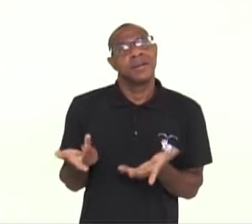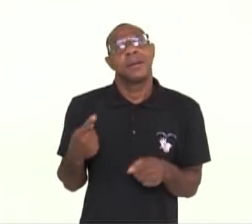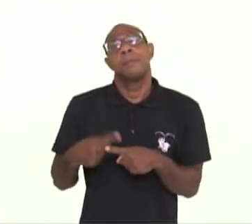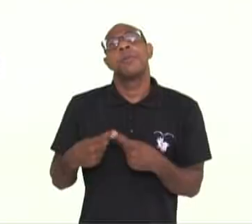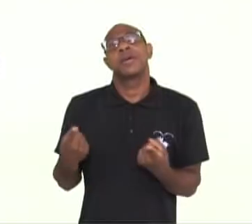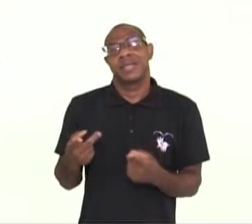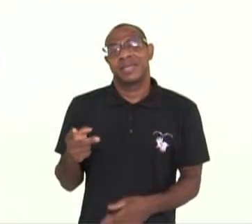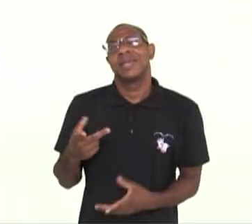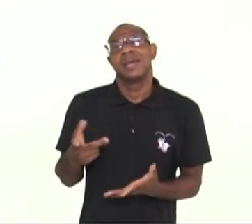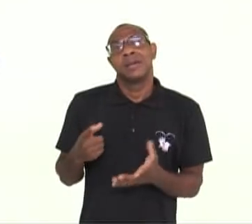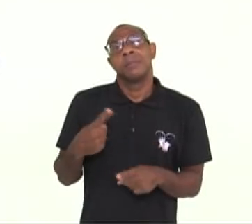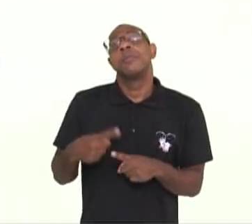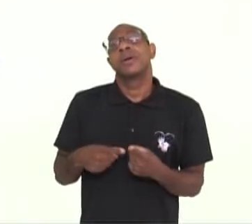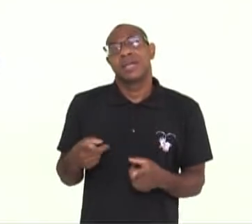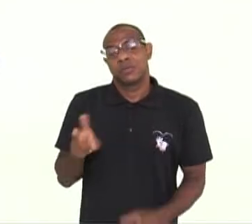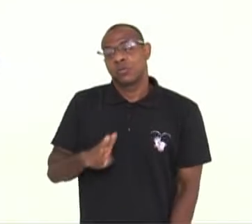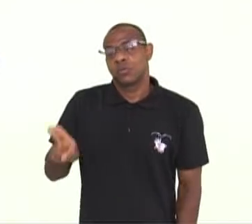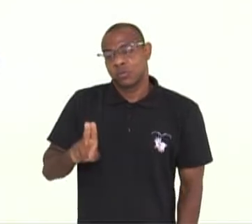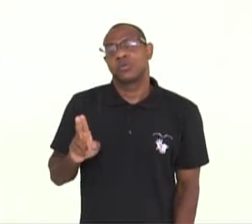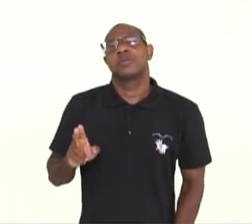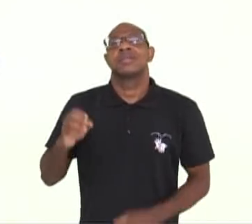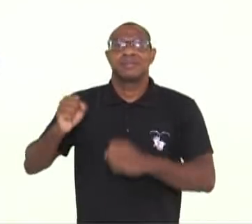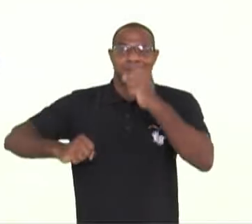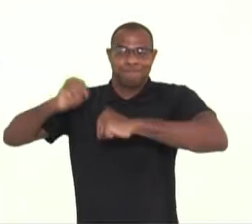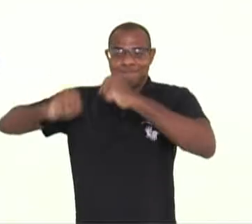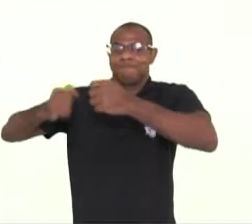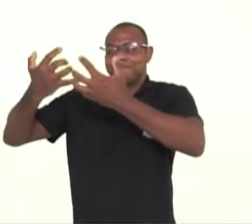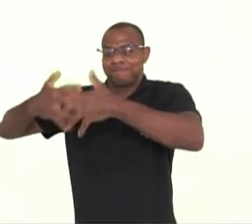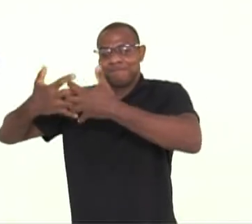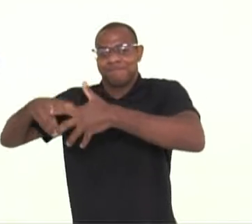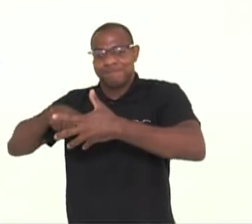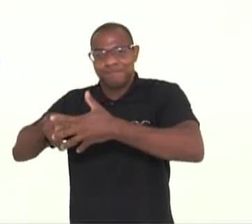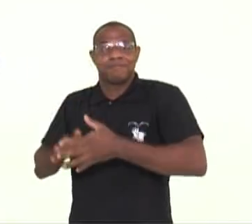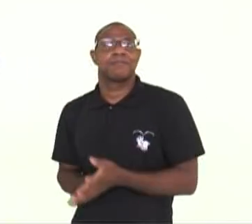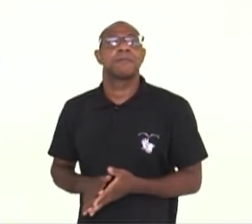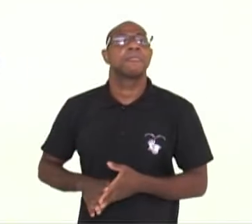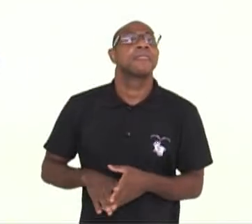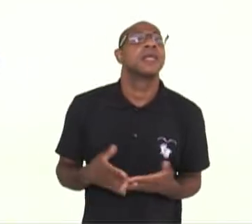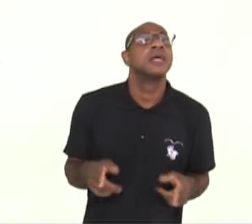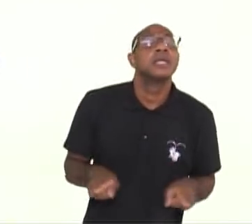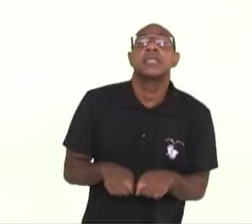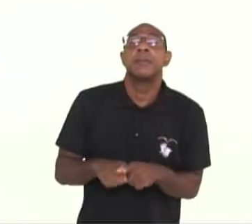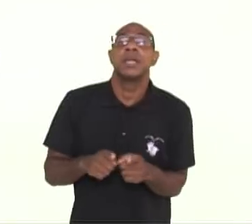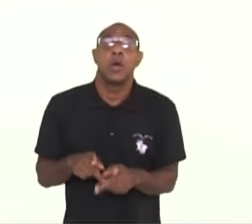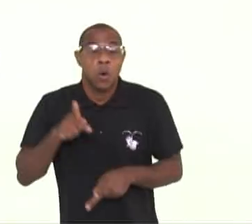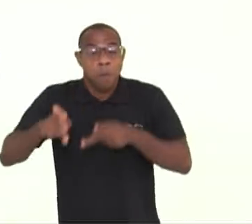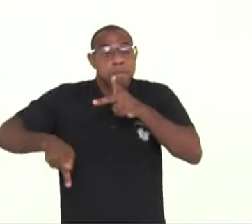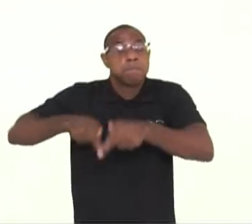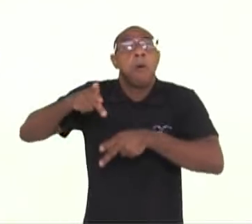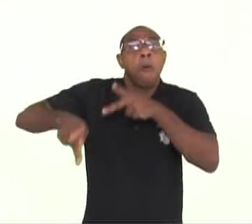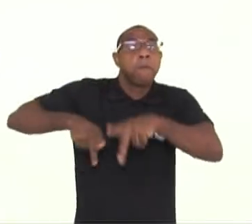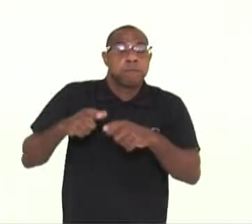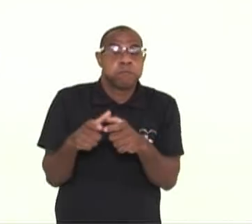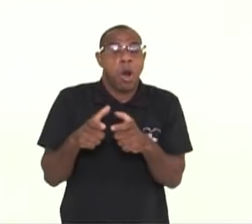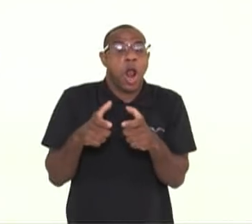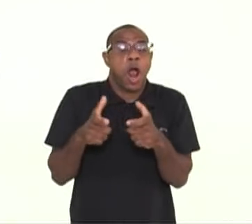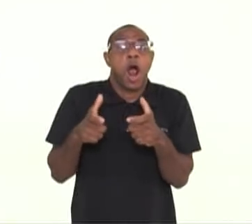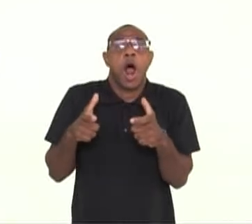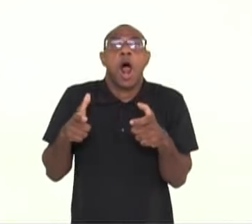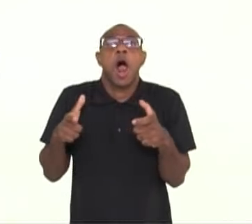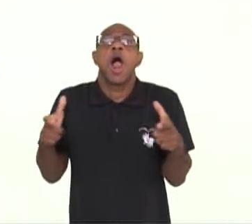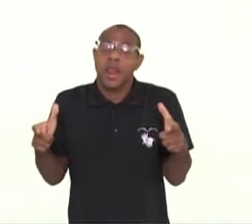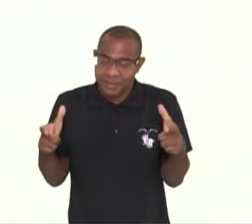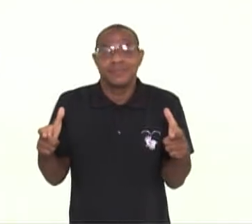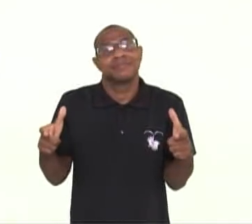Aumentou a produtividade. Outra consequência, aumentou a população mundial a partir da Revolução